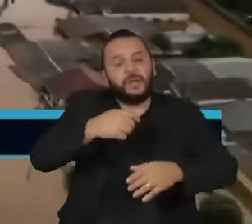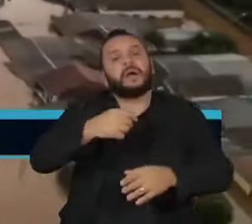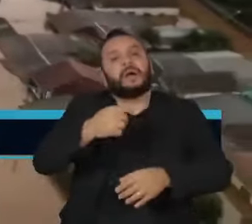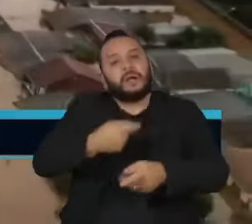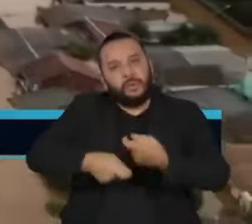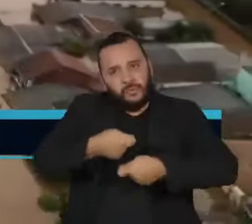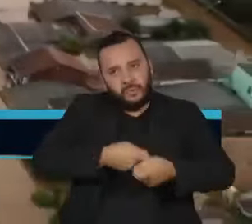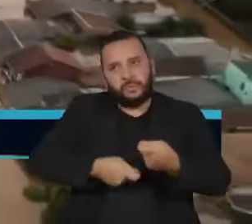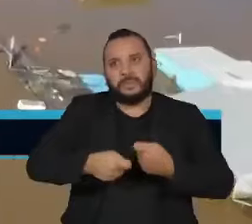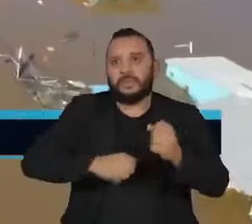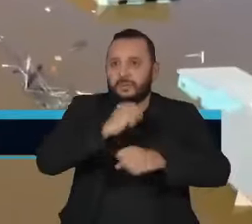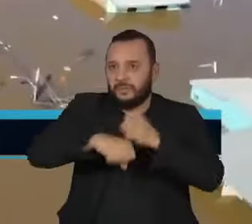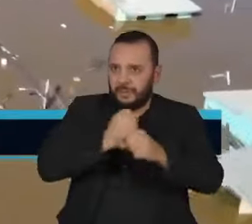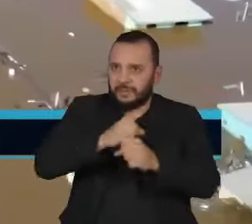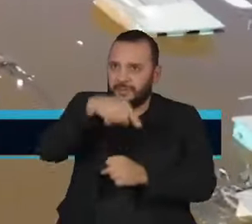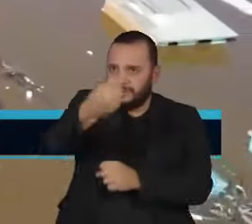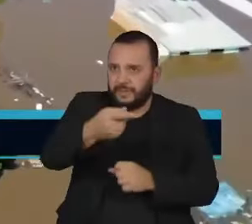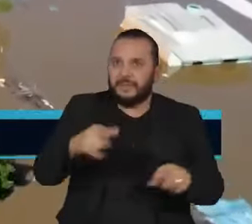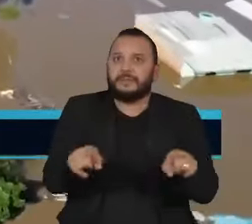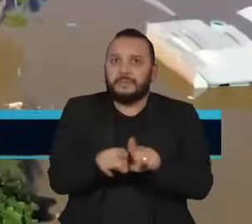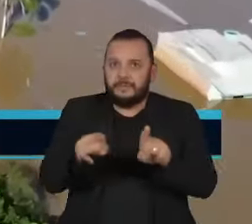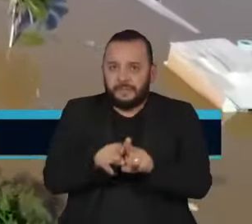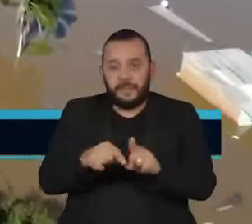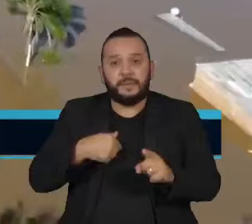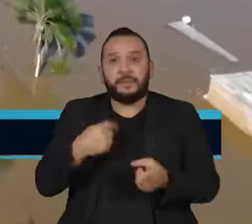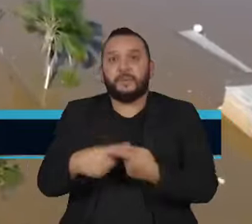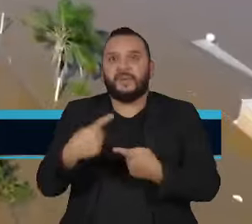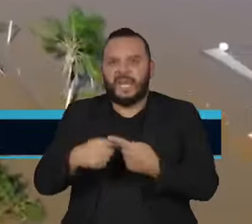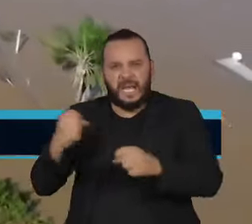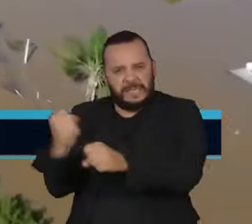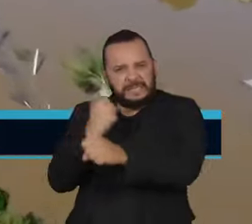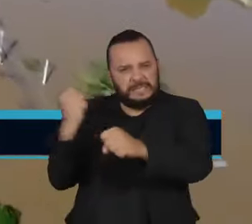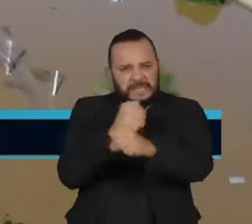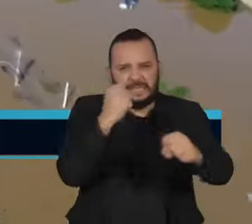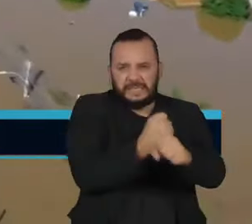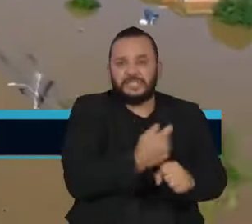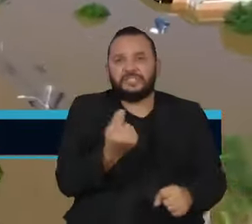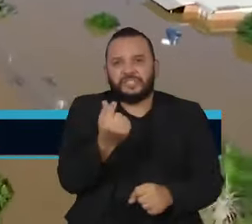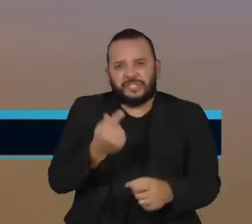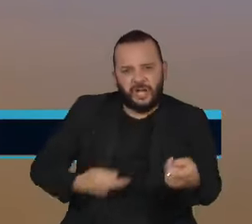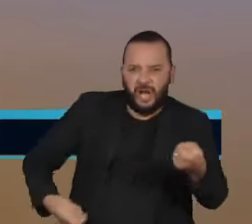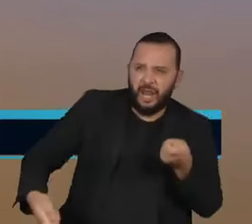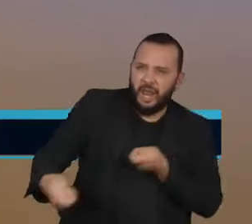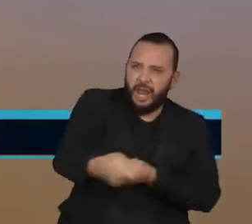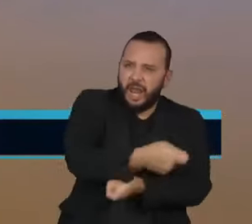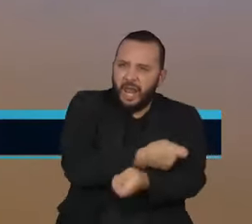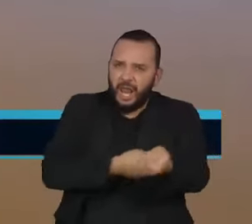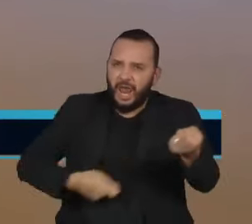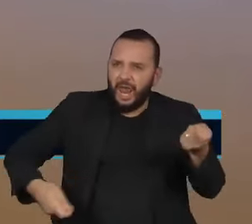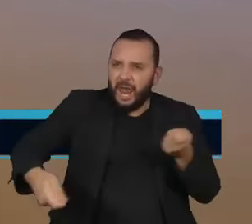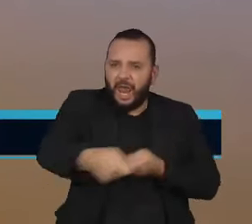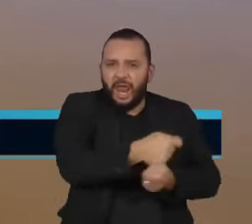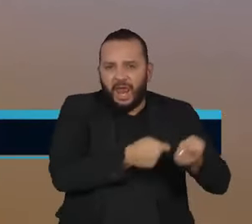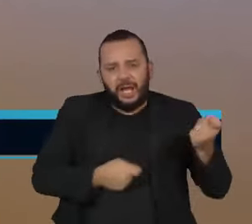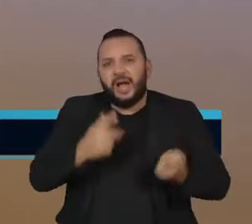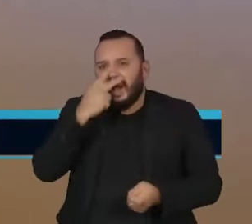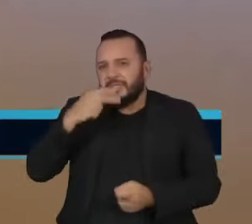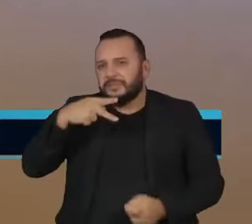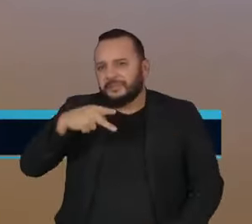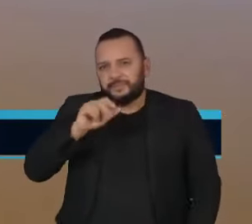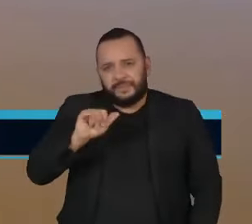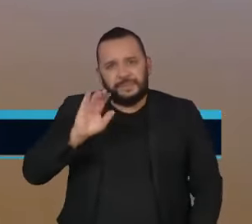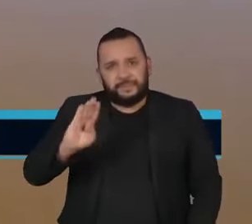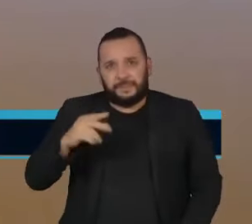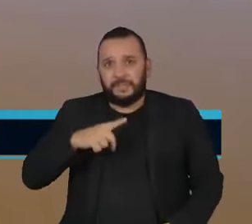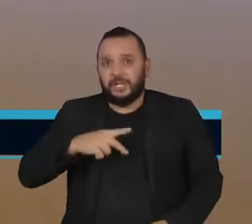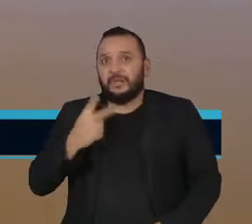de modo positivo. Os efeitos da reconstrução do Estado após as enchentes aumentaram a estimativa de crescimento do PIB do Brasil